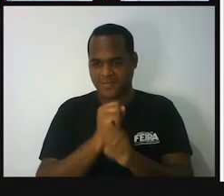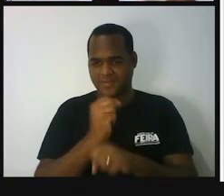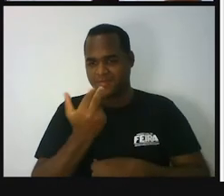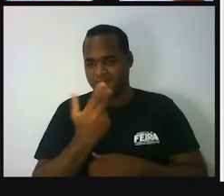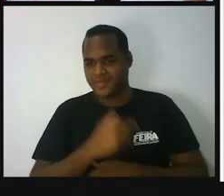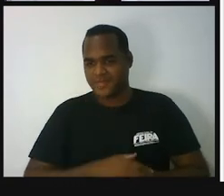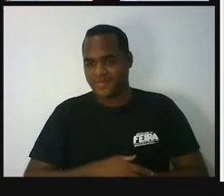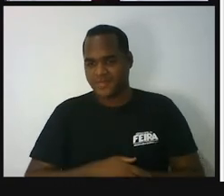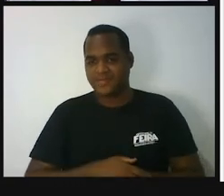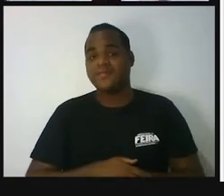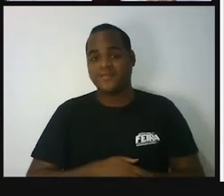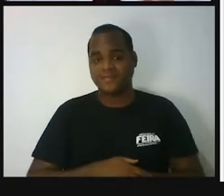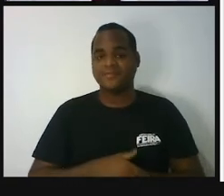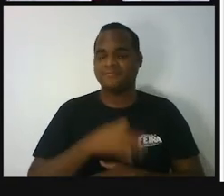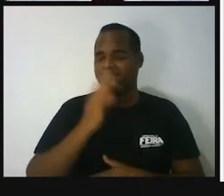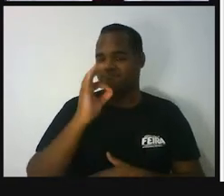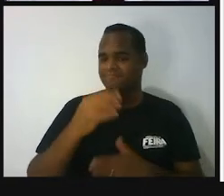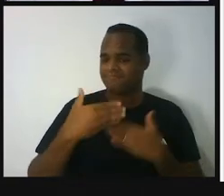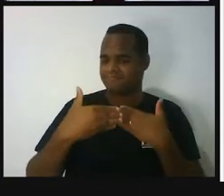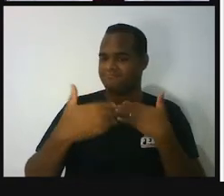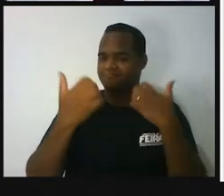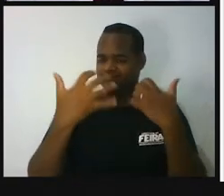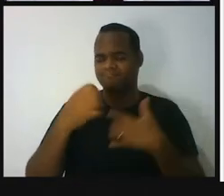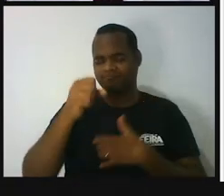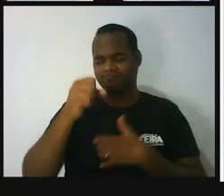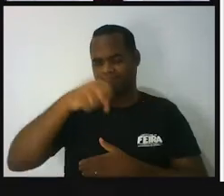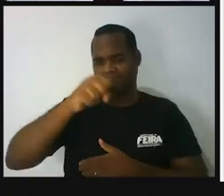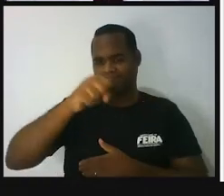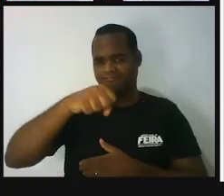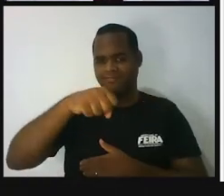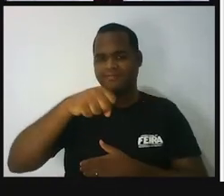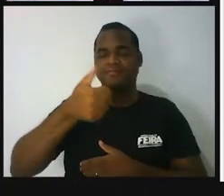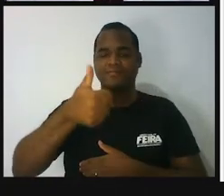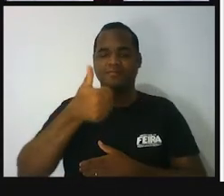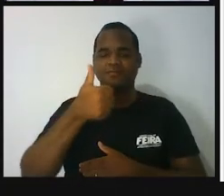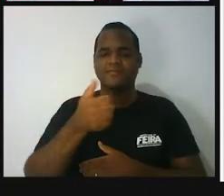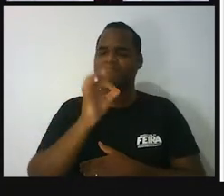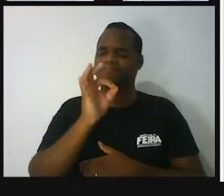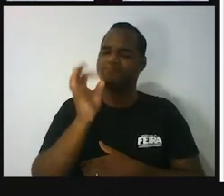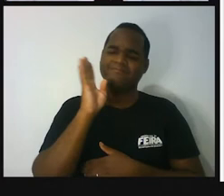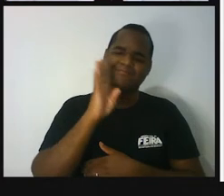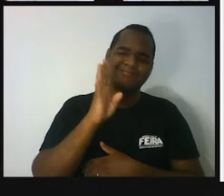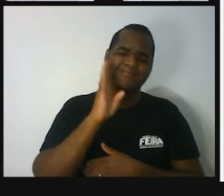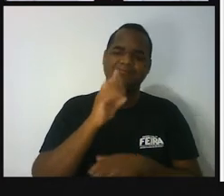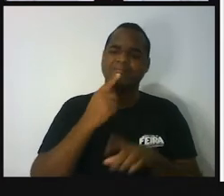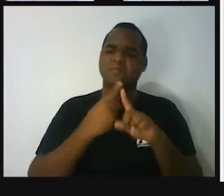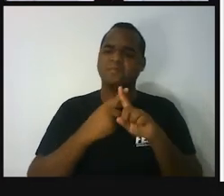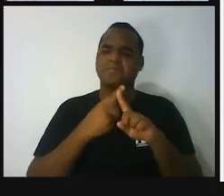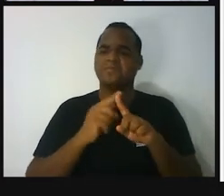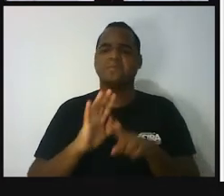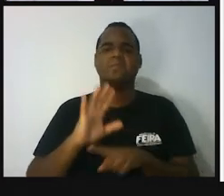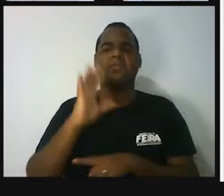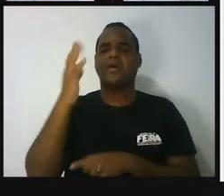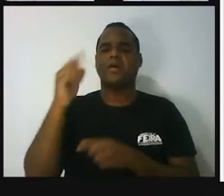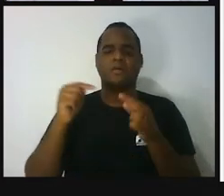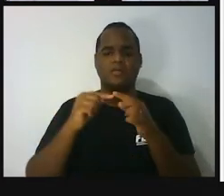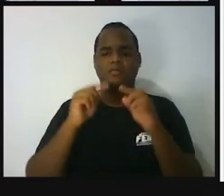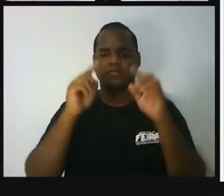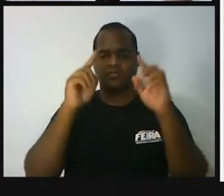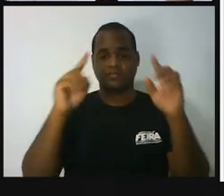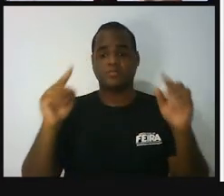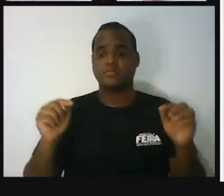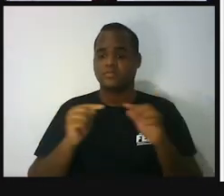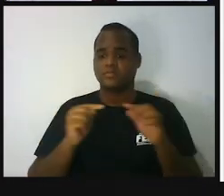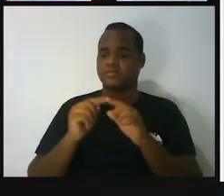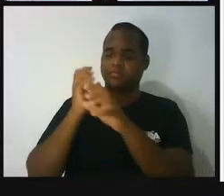Bom, eu já te adianto que sim. Tá, que massa, professor. E por que que isso acontece? Isso acontece